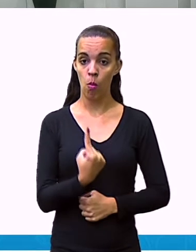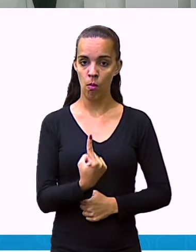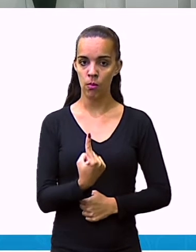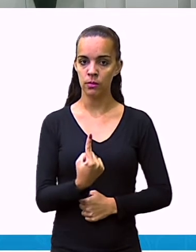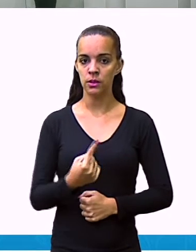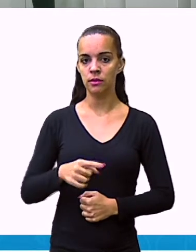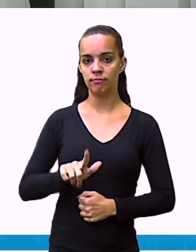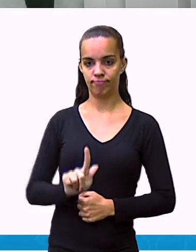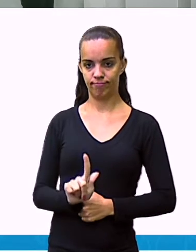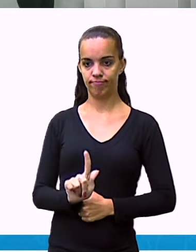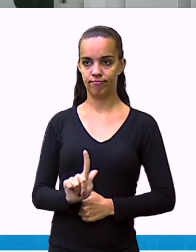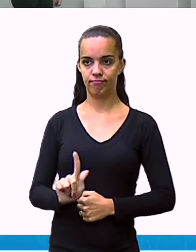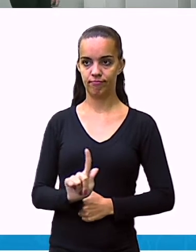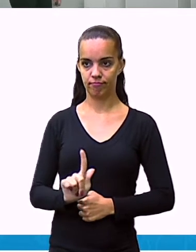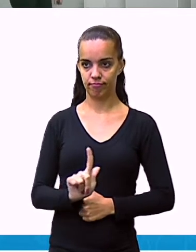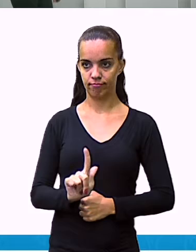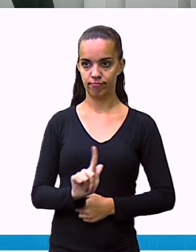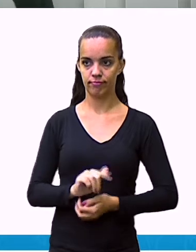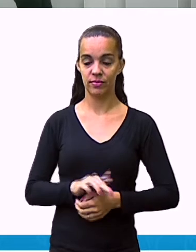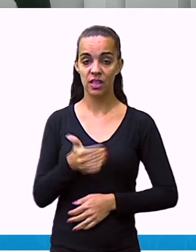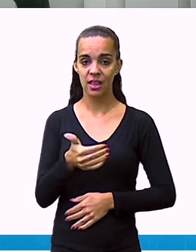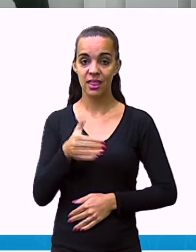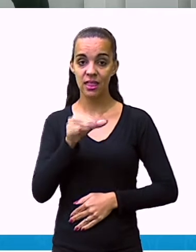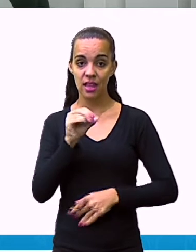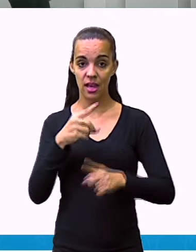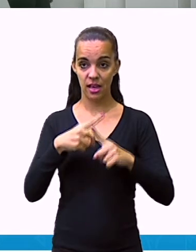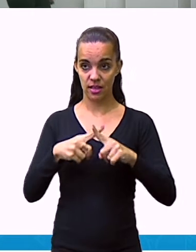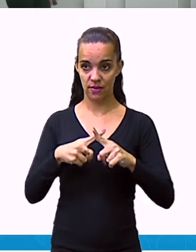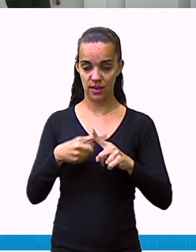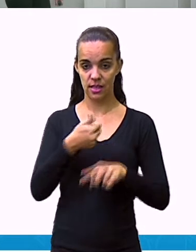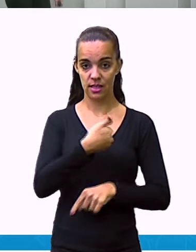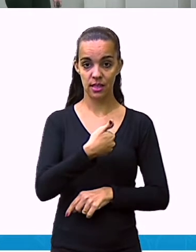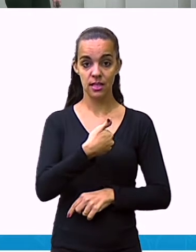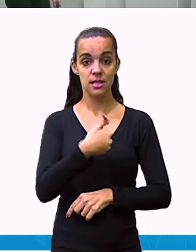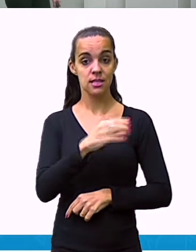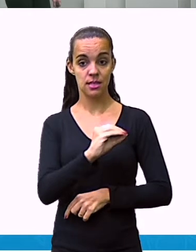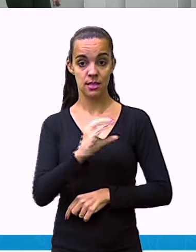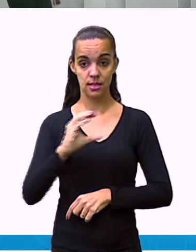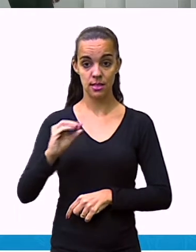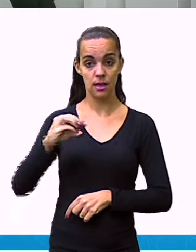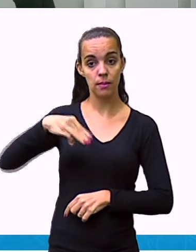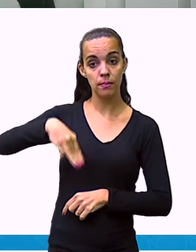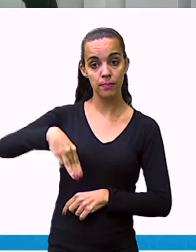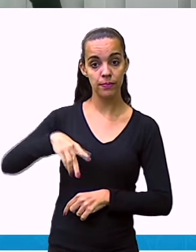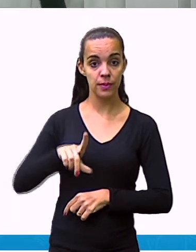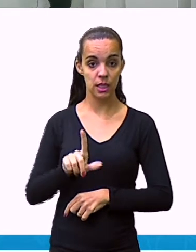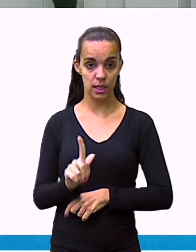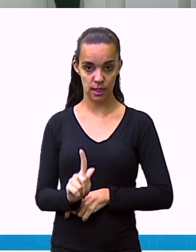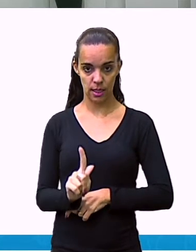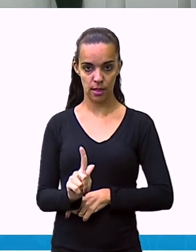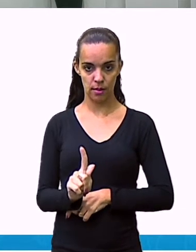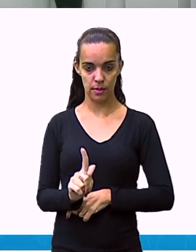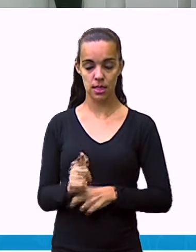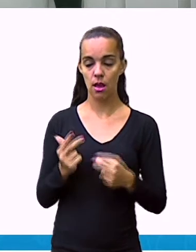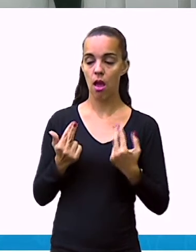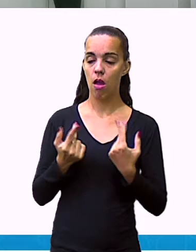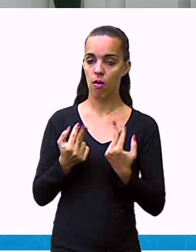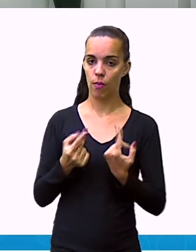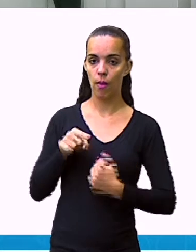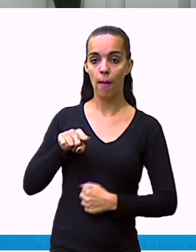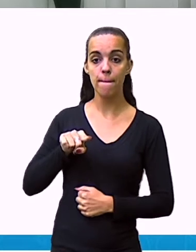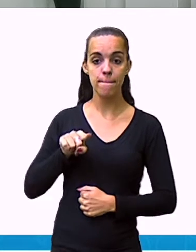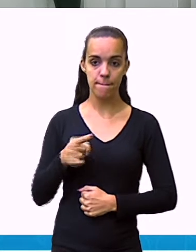eu vou mostrar para vocês aqui como olha 10 vezes 100mg se eu fizer essa multiplicação 10